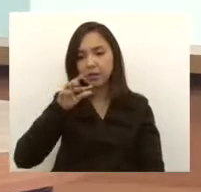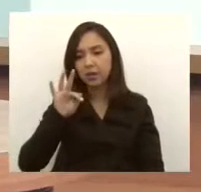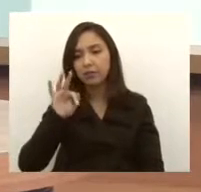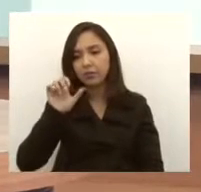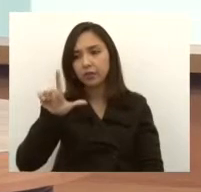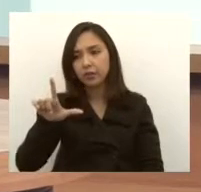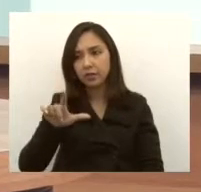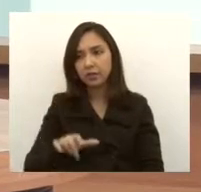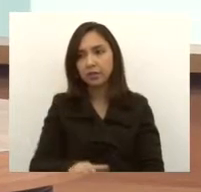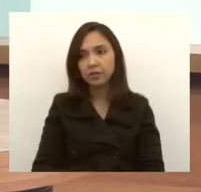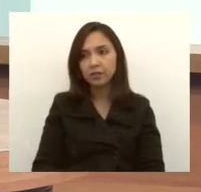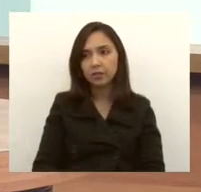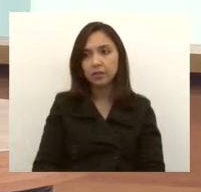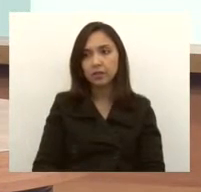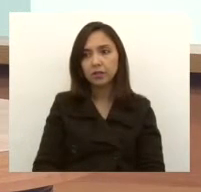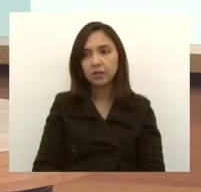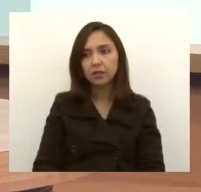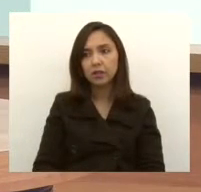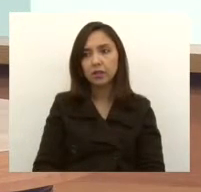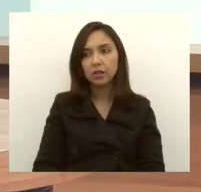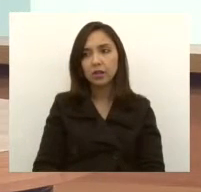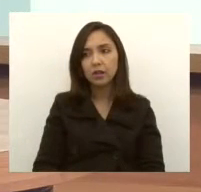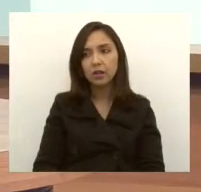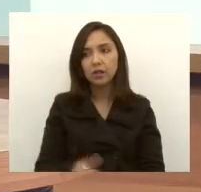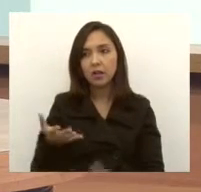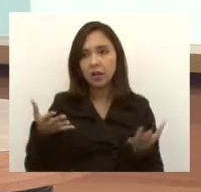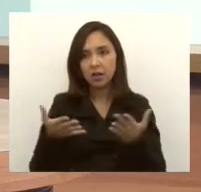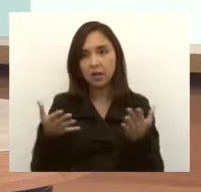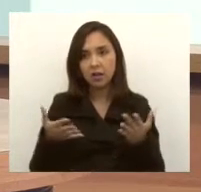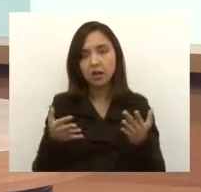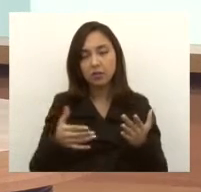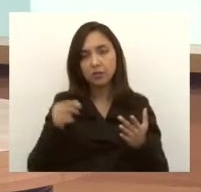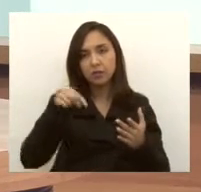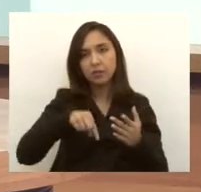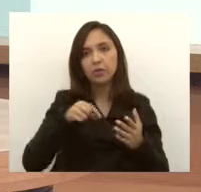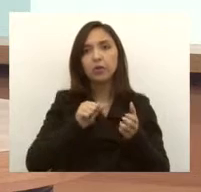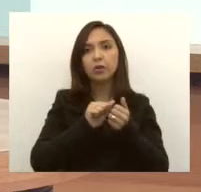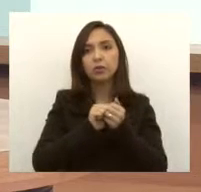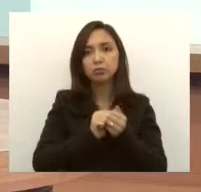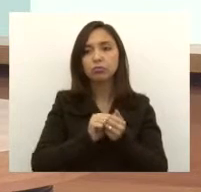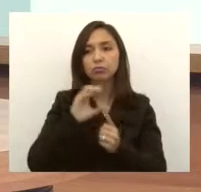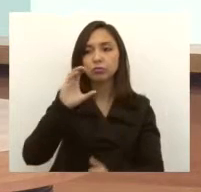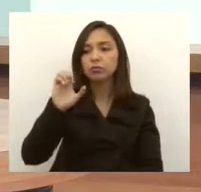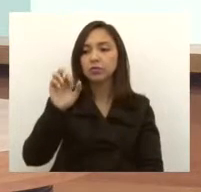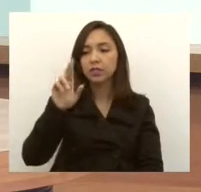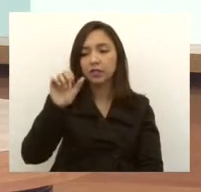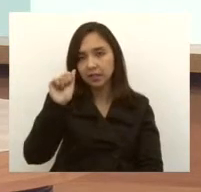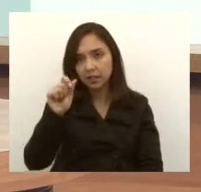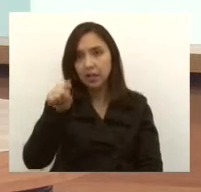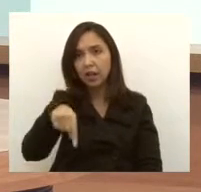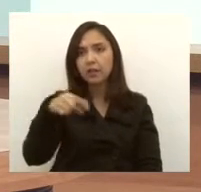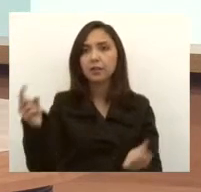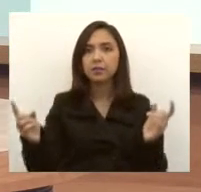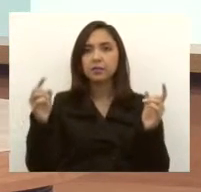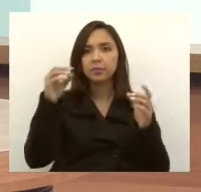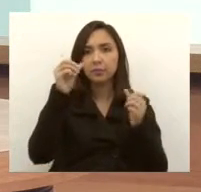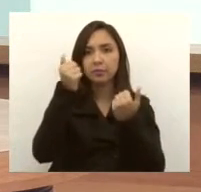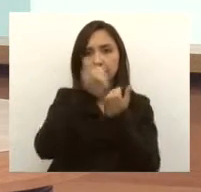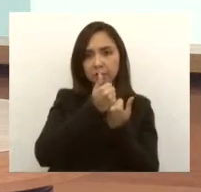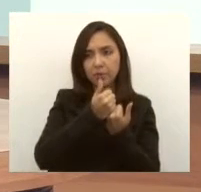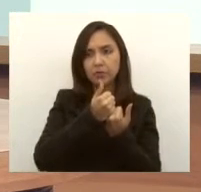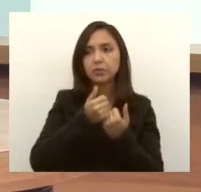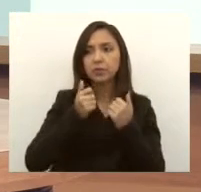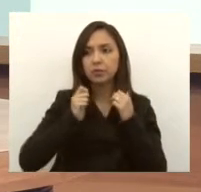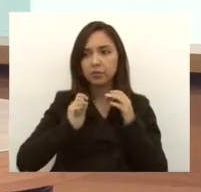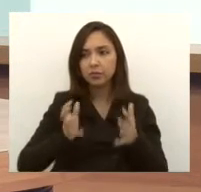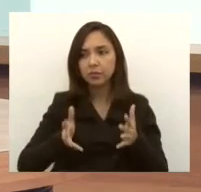falar sobre qual fundamento? Sobre o assunto do momento que é a posse do companheiro Ceará à Câmara Municipal. Já fiz